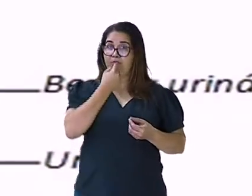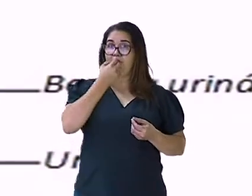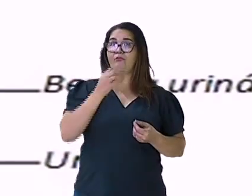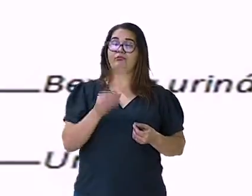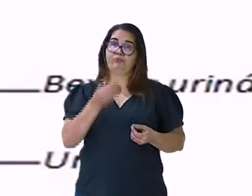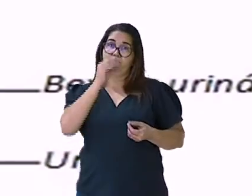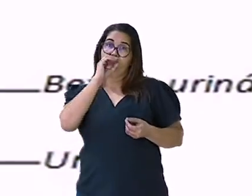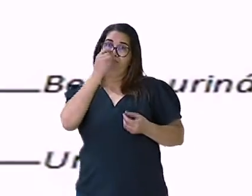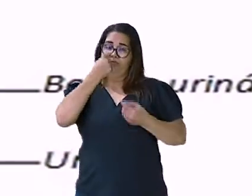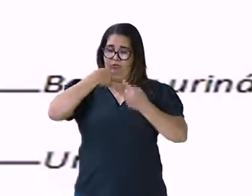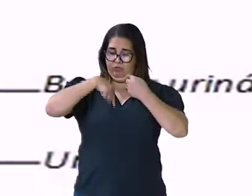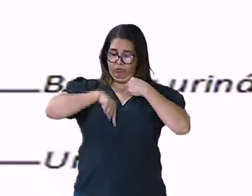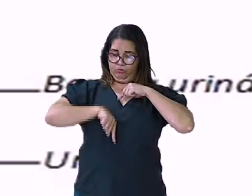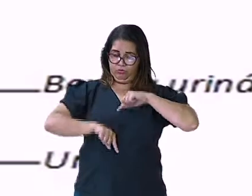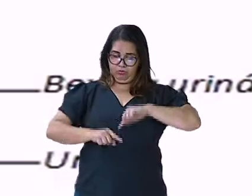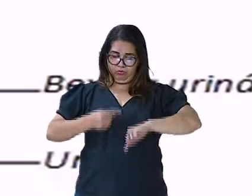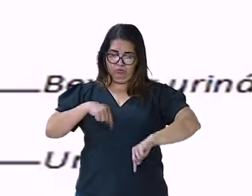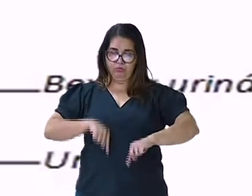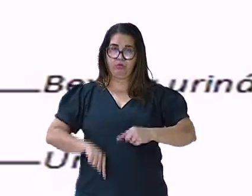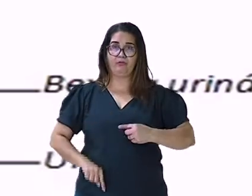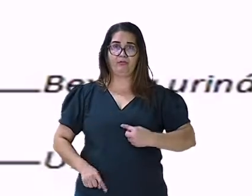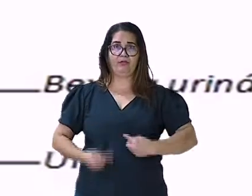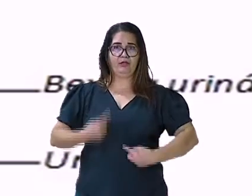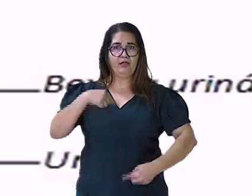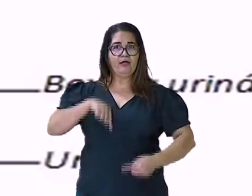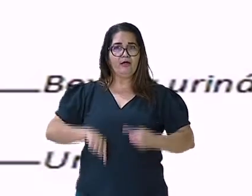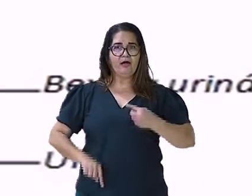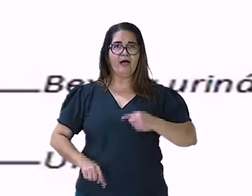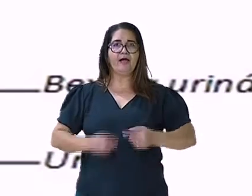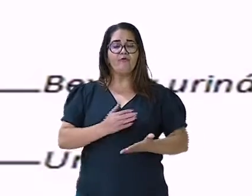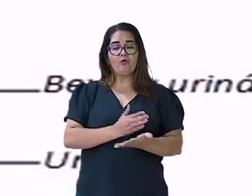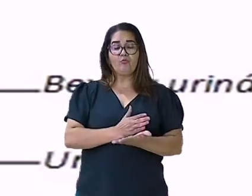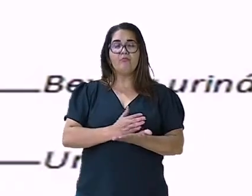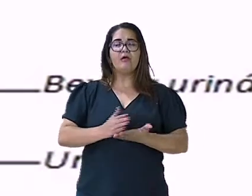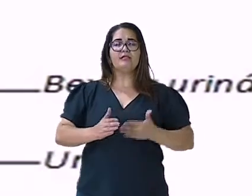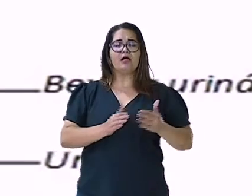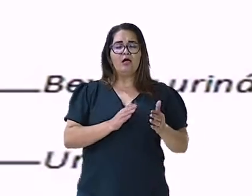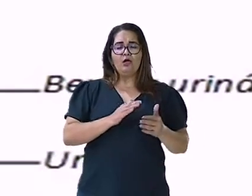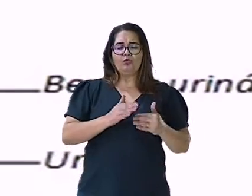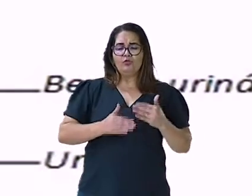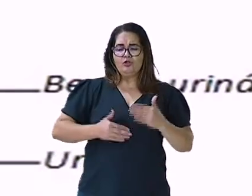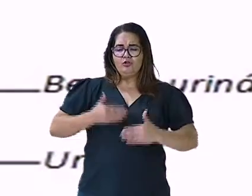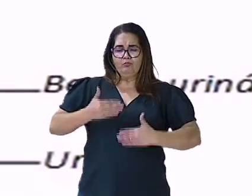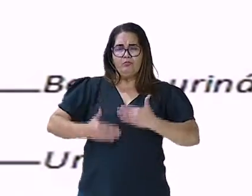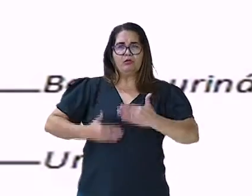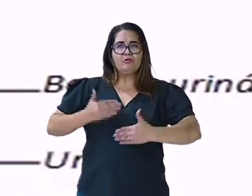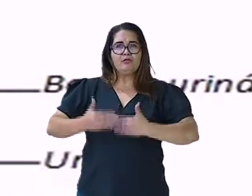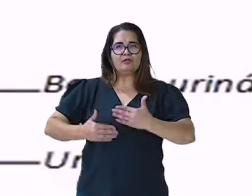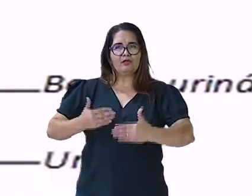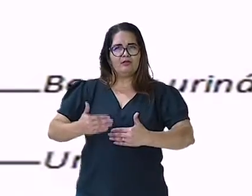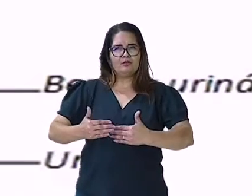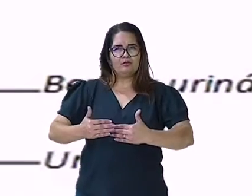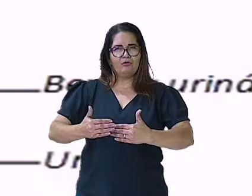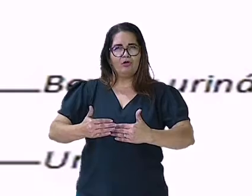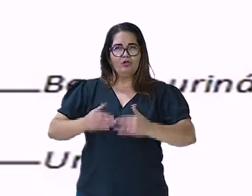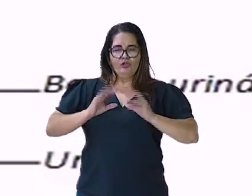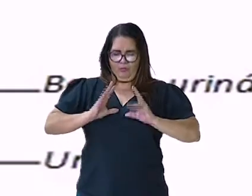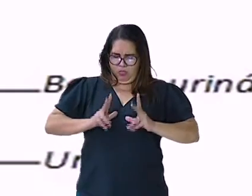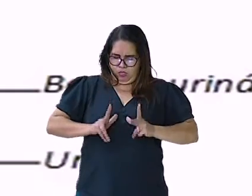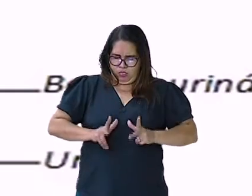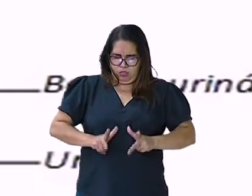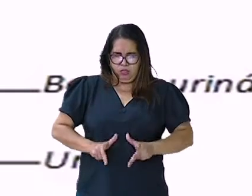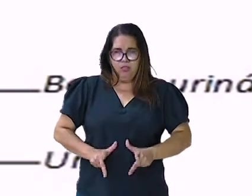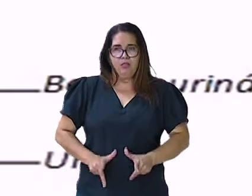de substâncias que são necessárias para ser levado ao sangue, como é o caso,